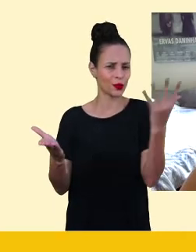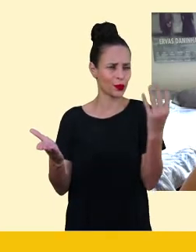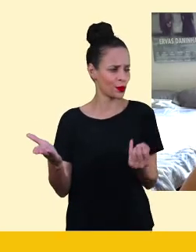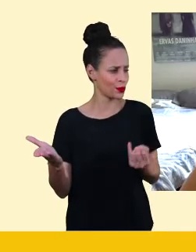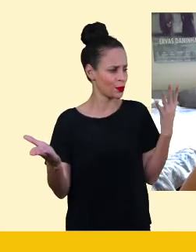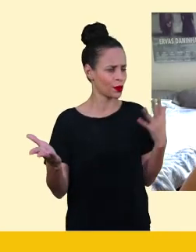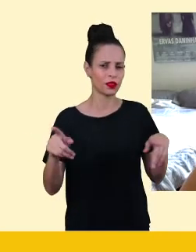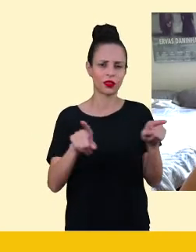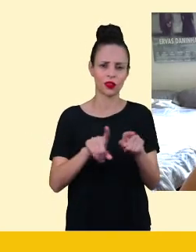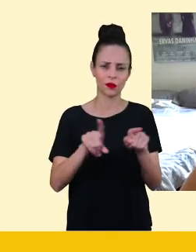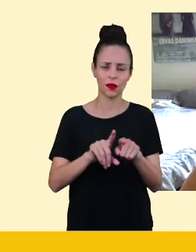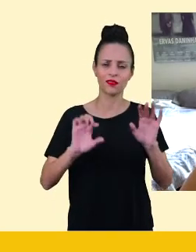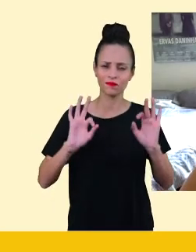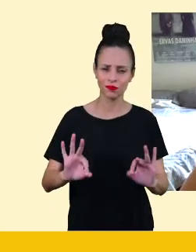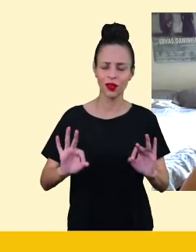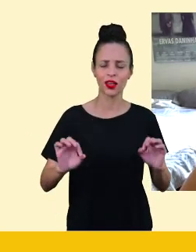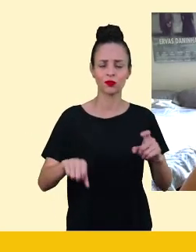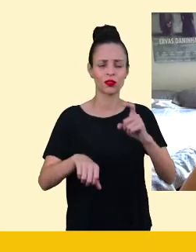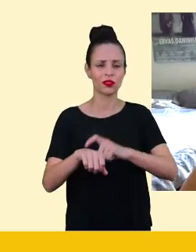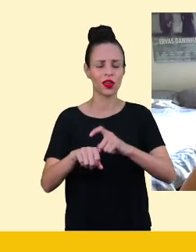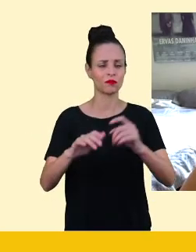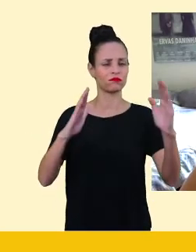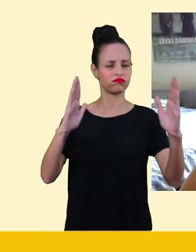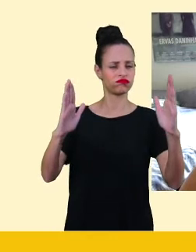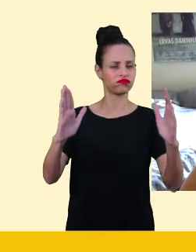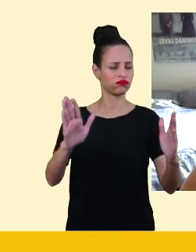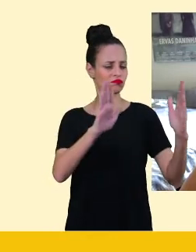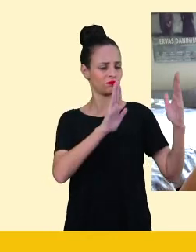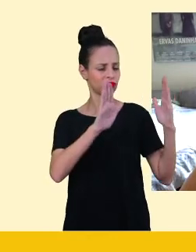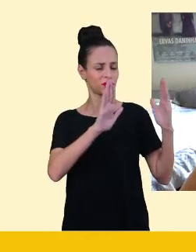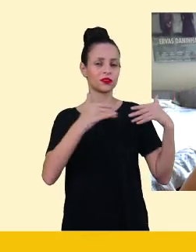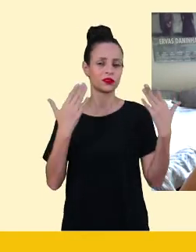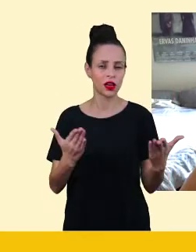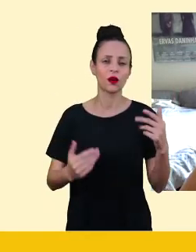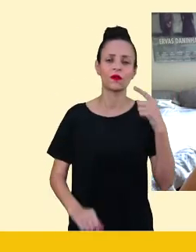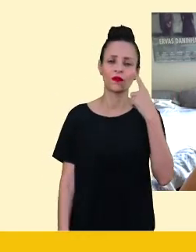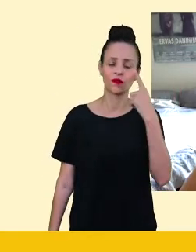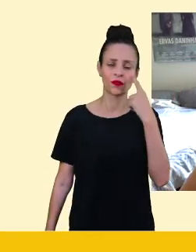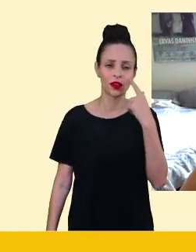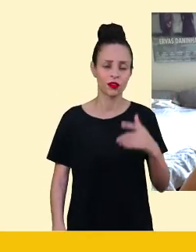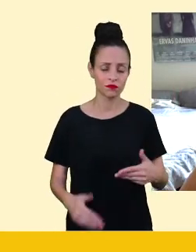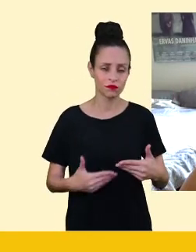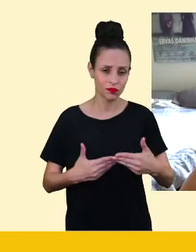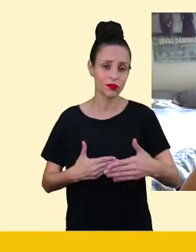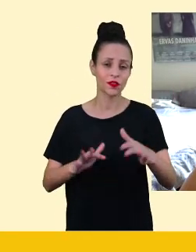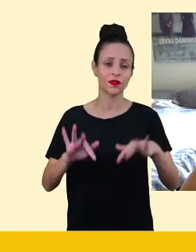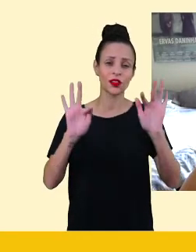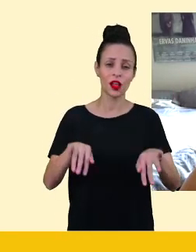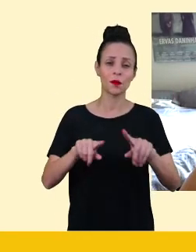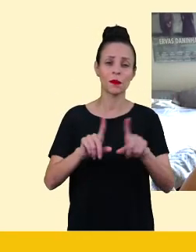50 anos, e o contemporâneo, são inúmeros, assim, acho que não à toa essa sobreposição mesmo de